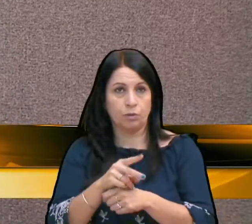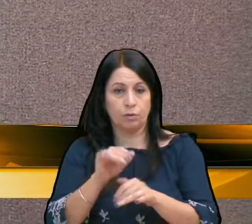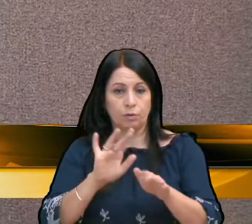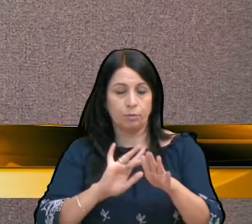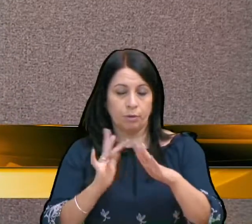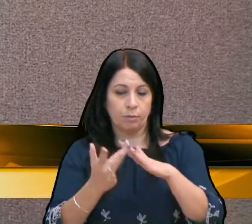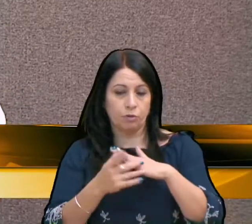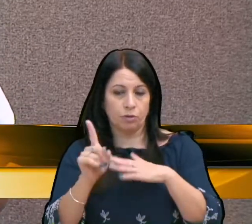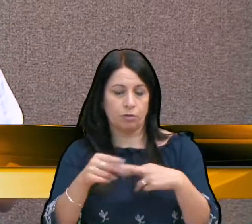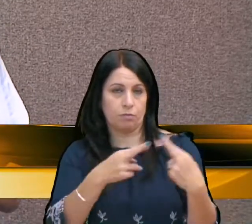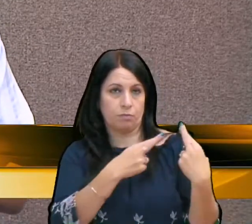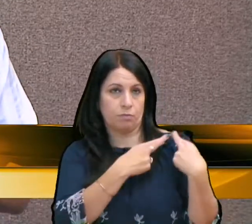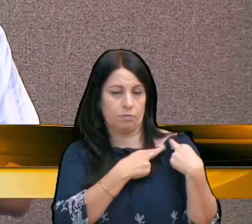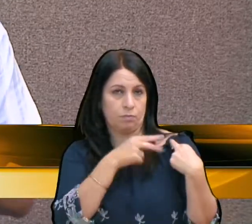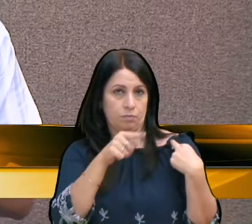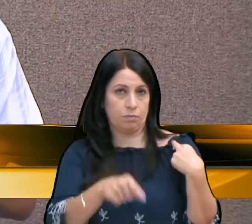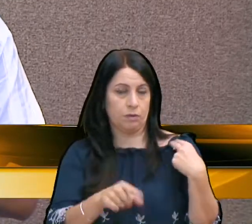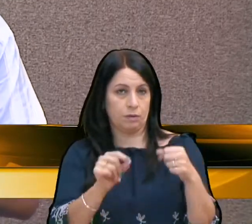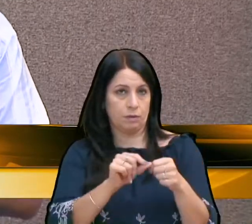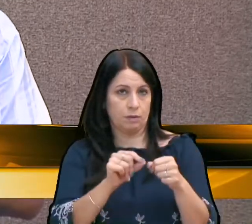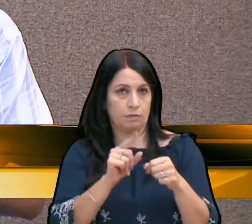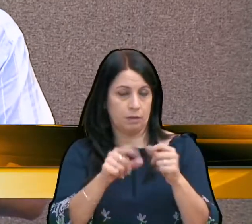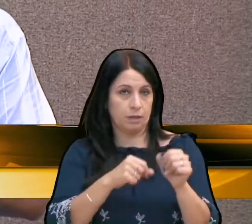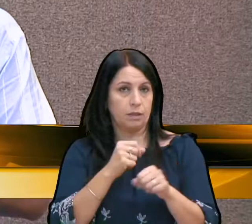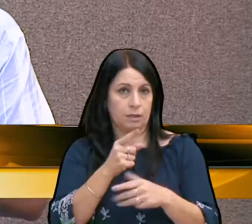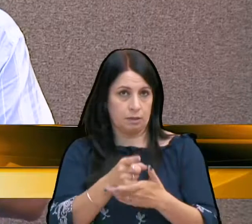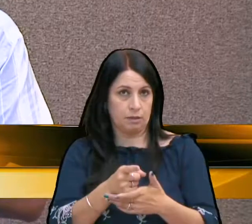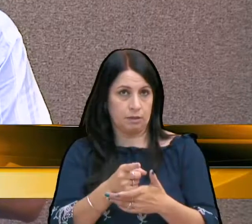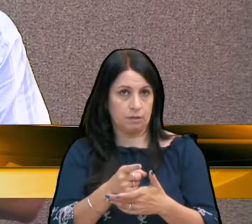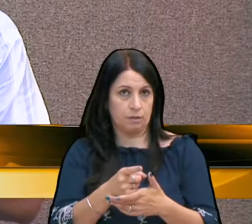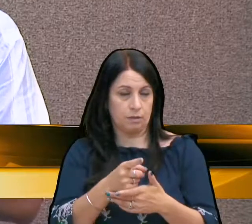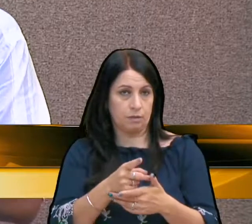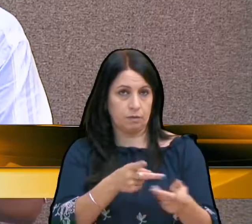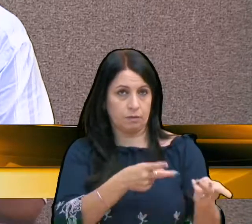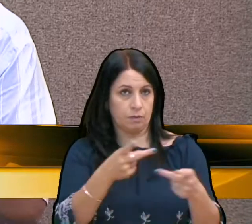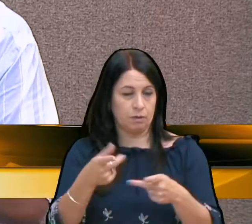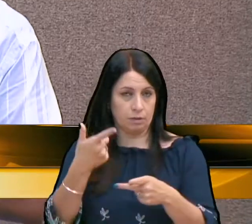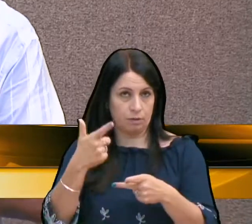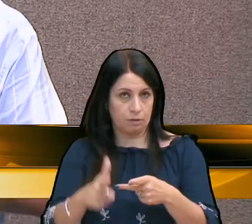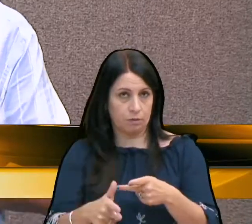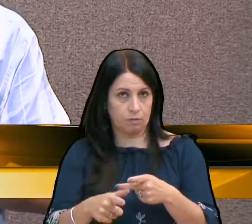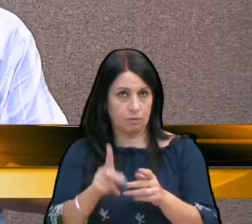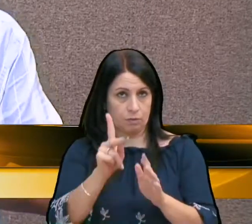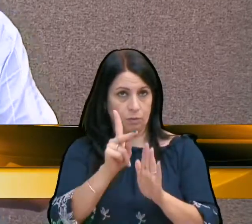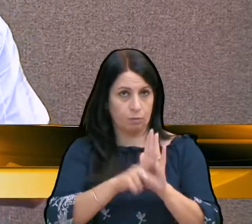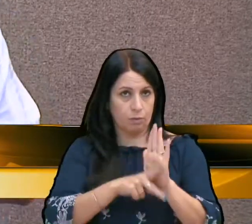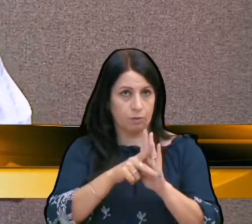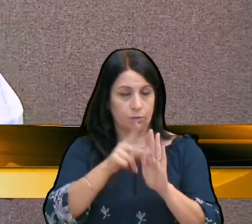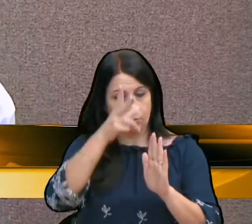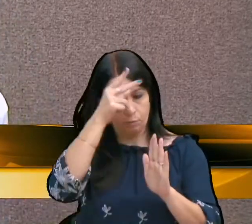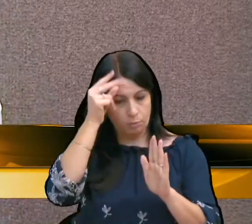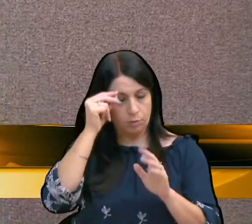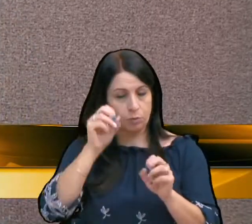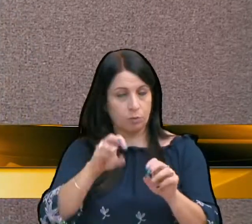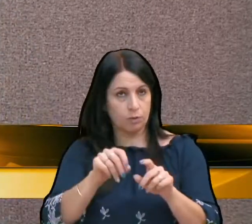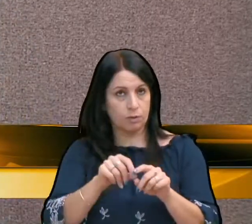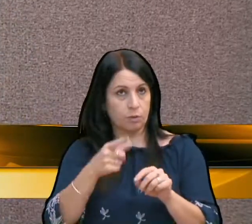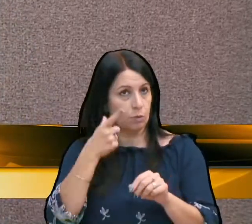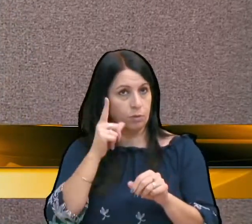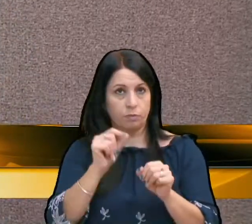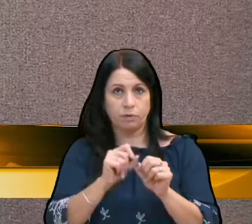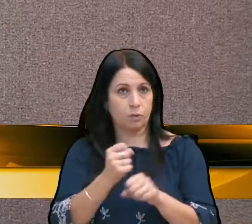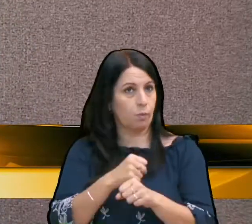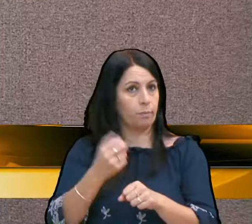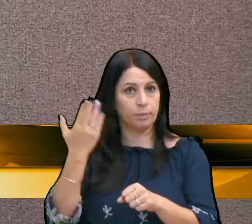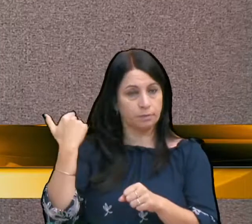é uma responsabilidade muito grande, que nós temos que fazer esse ano a revisitação ao nosso plano municipal de educação, que não conseguimos fazer ano passado,